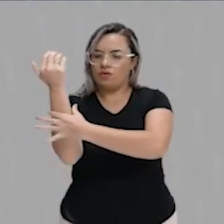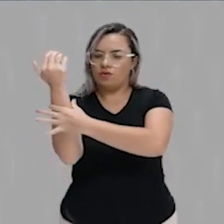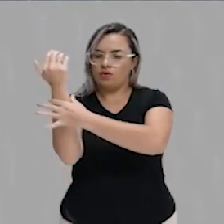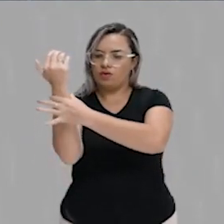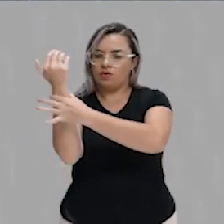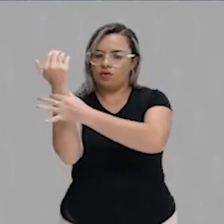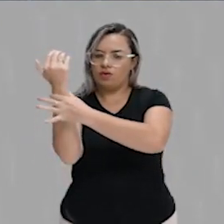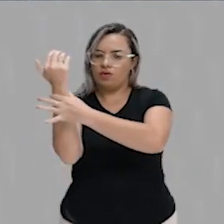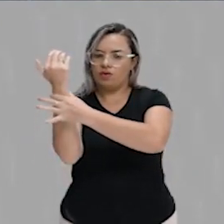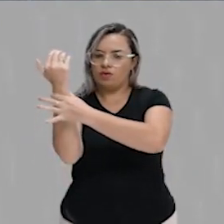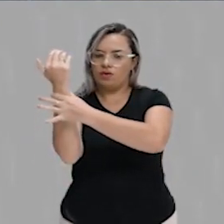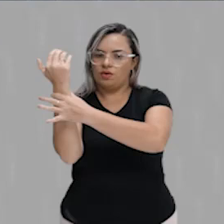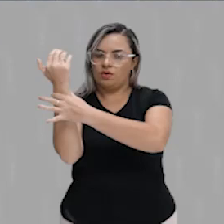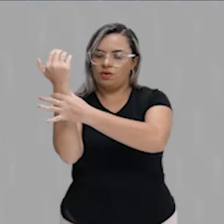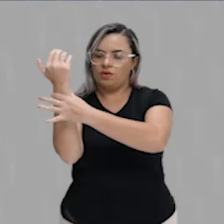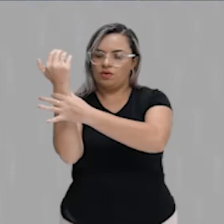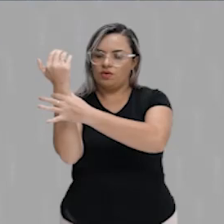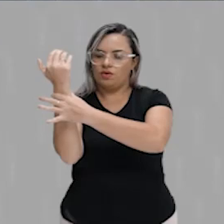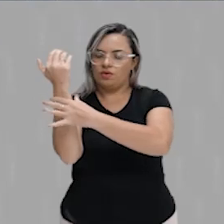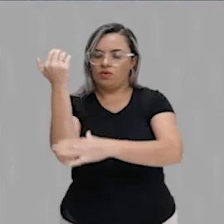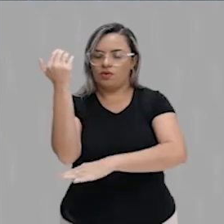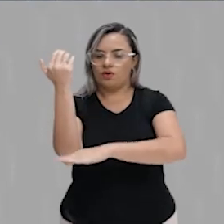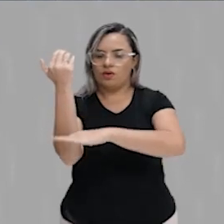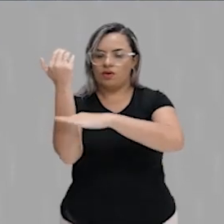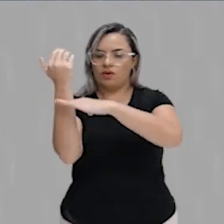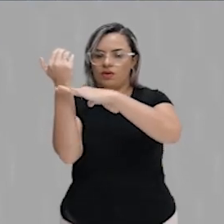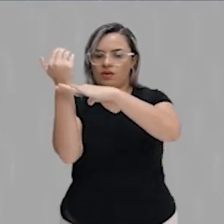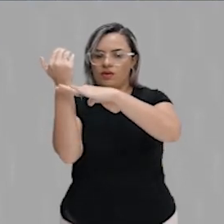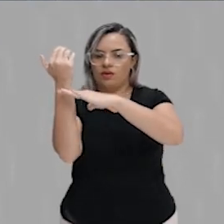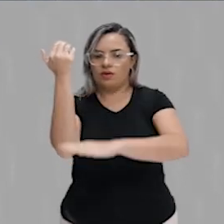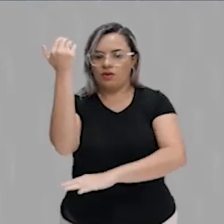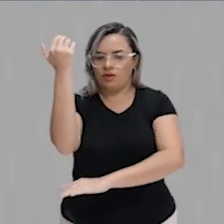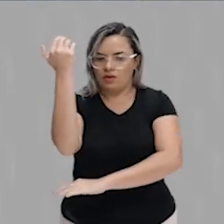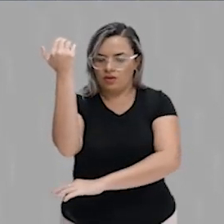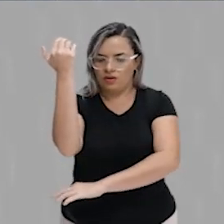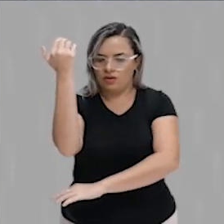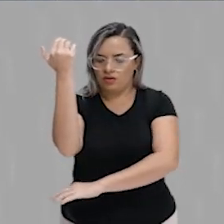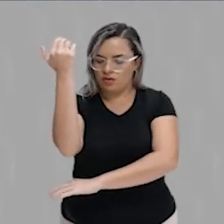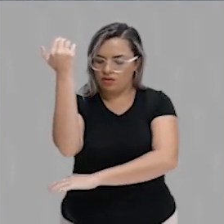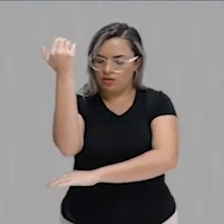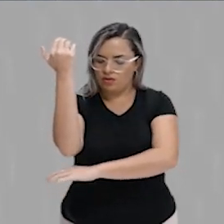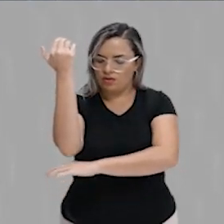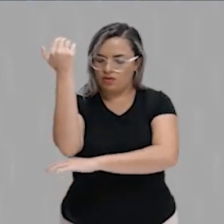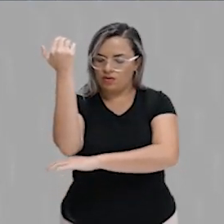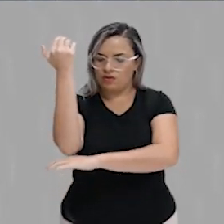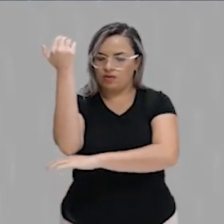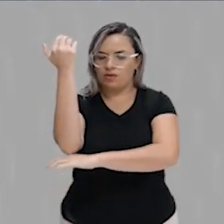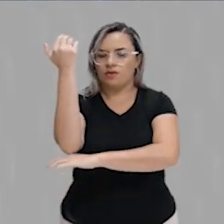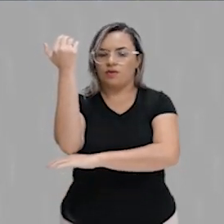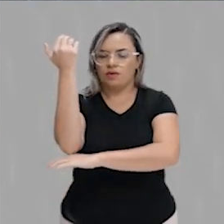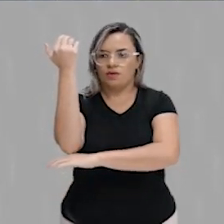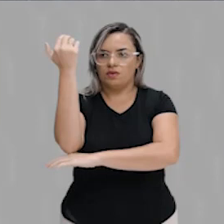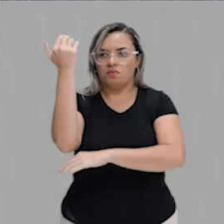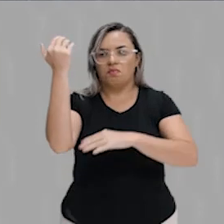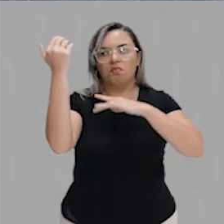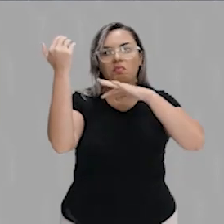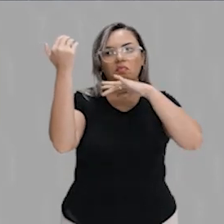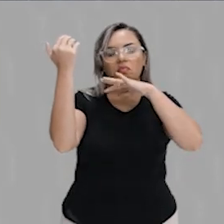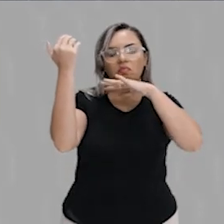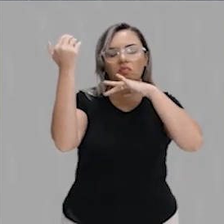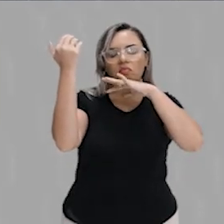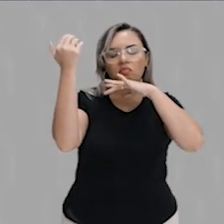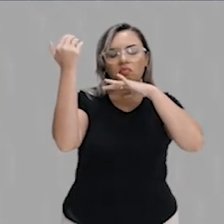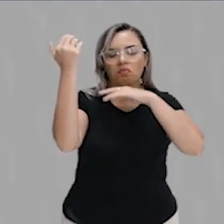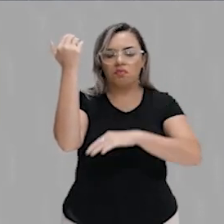raiz. Olha o que acontece com o gráfico vermelho. Esse gráfico vermelho aqui, quando está nessa concentração, vai ser ruim para a raiz, para